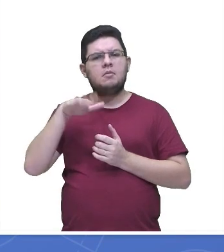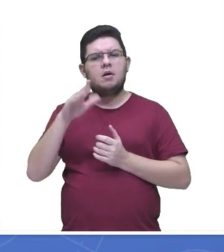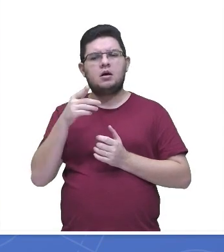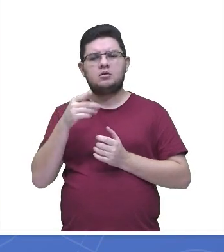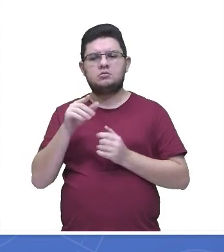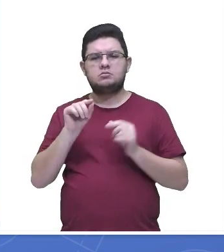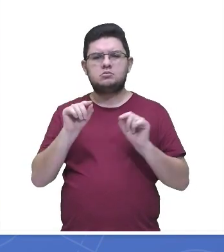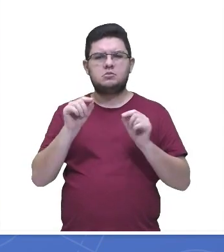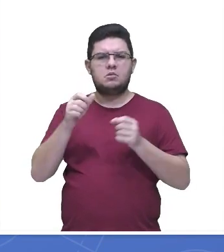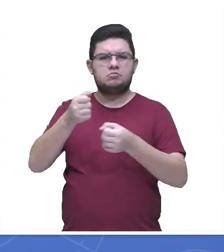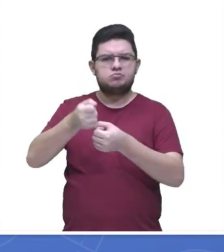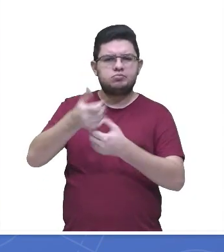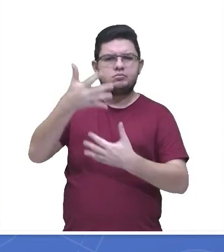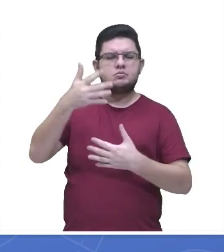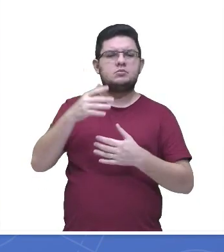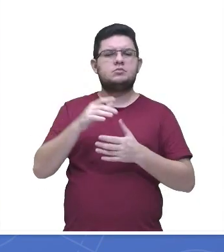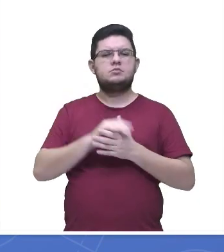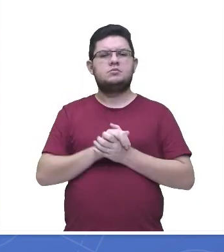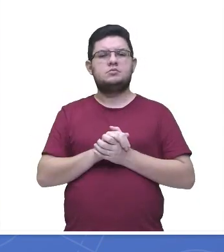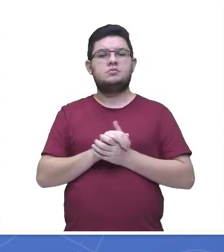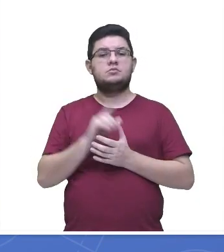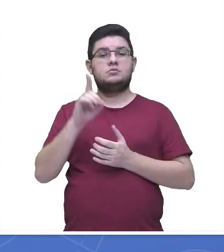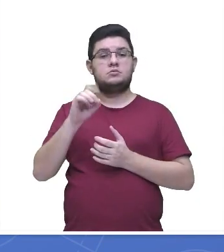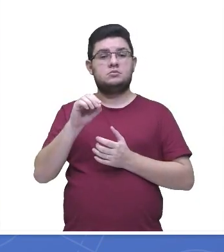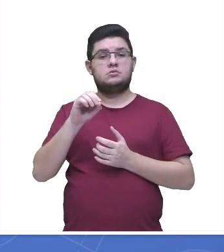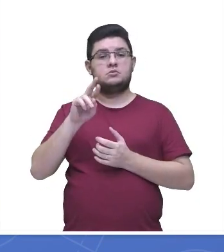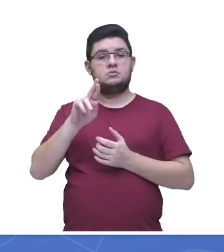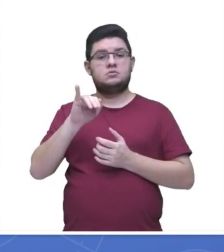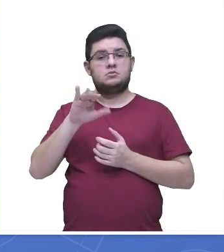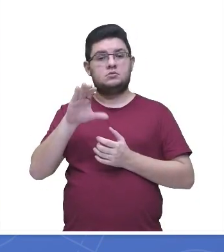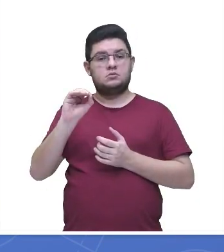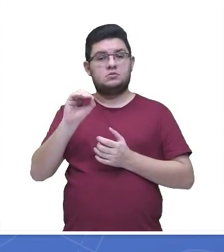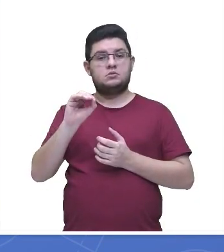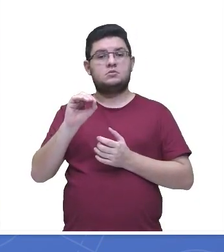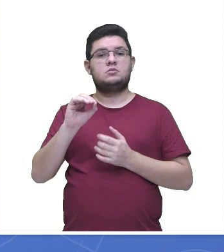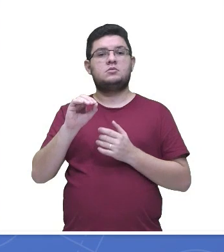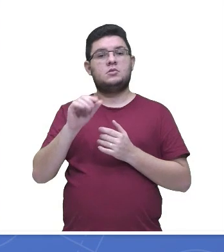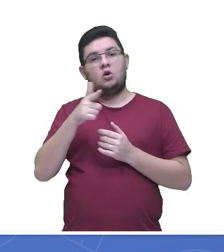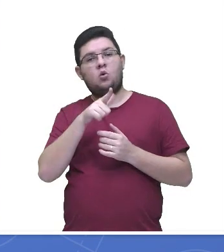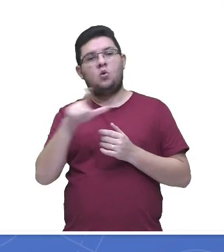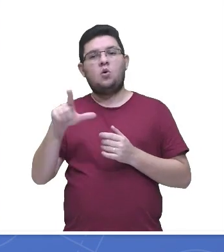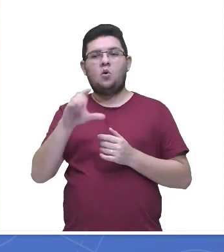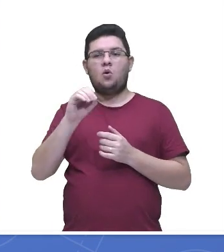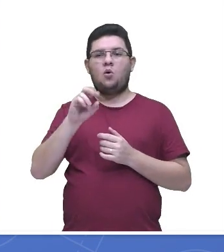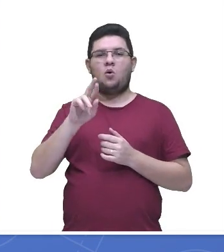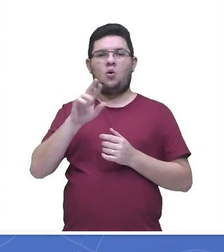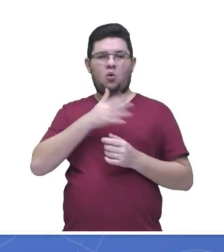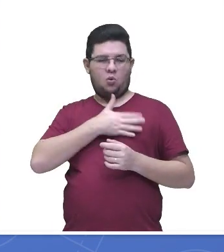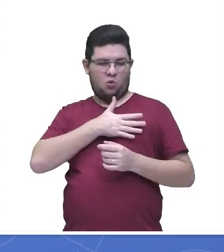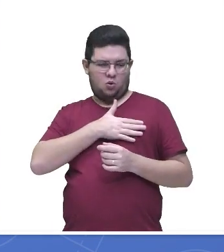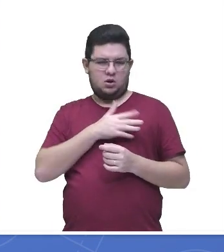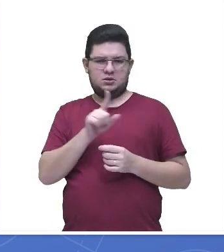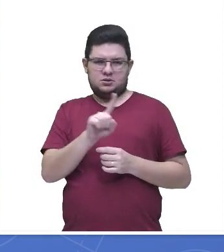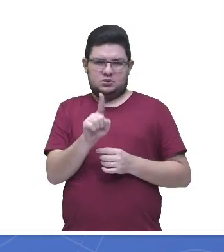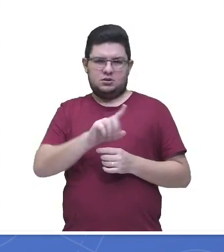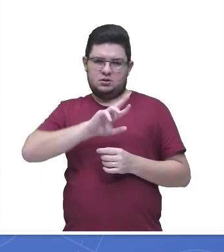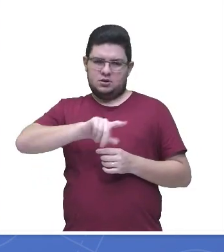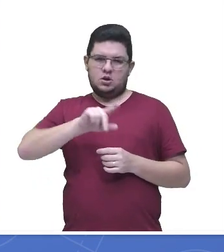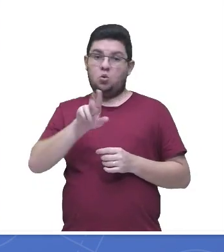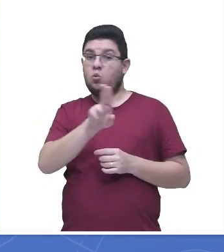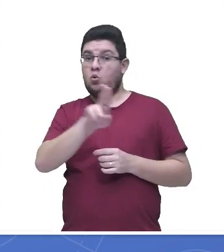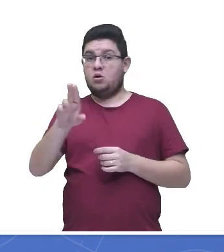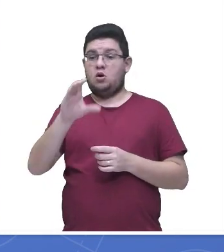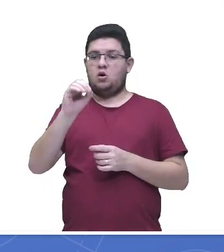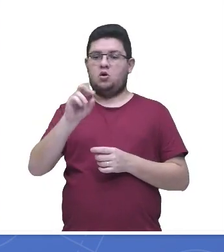Aqui diz, dórico, não falei, não é Corinthians, é Coríntia. Tá? Eu sei que deve